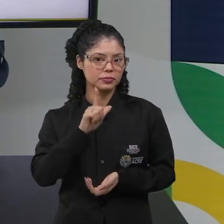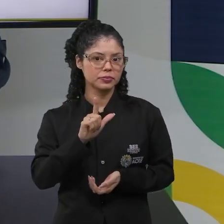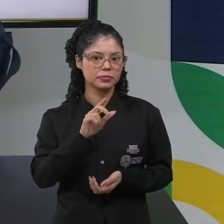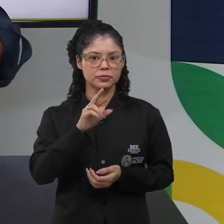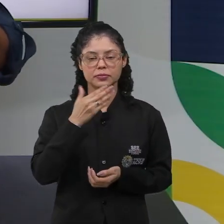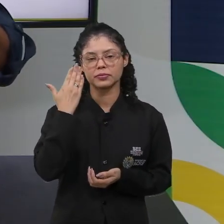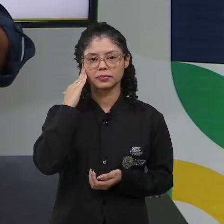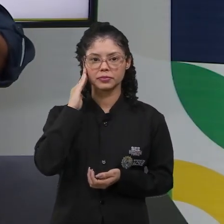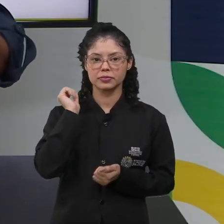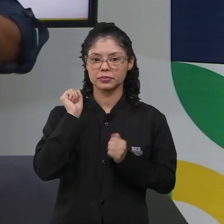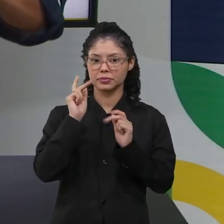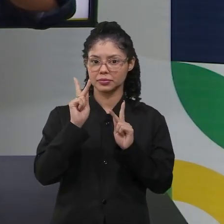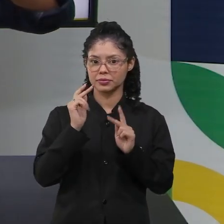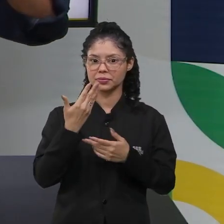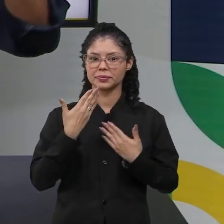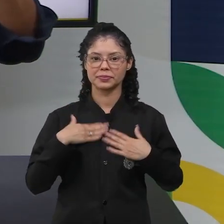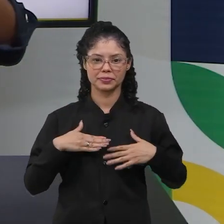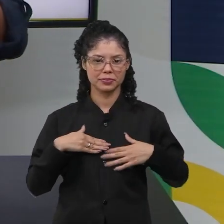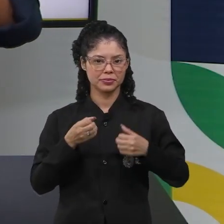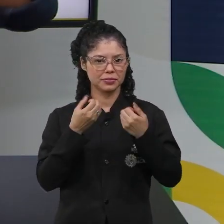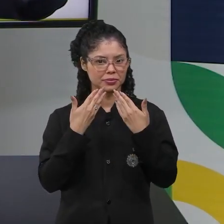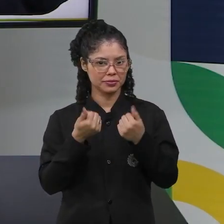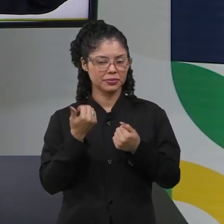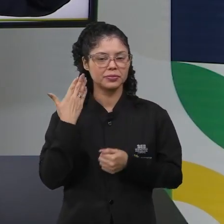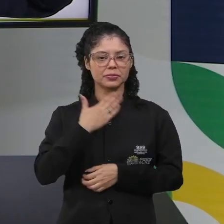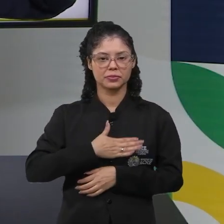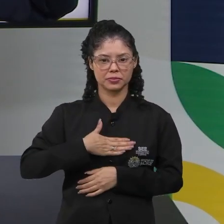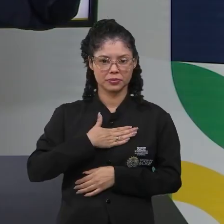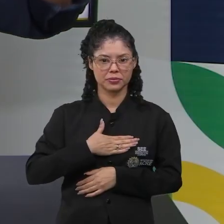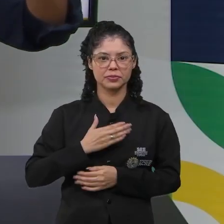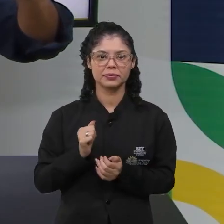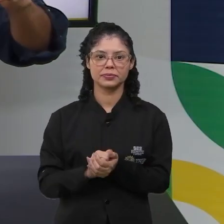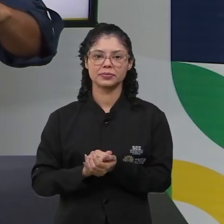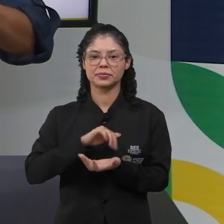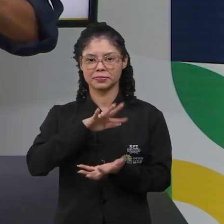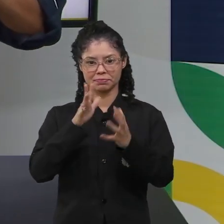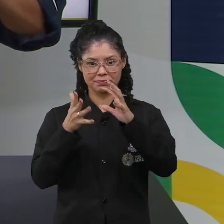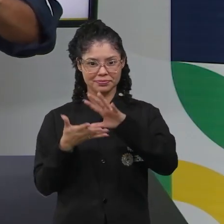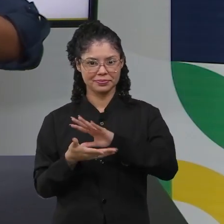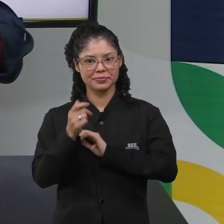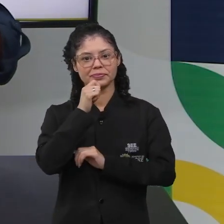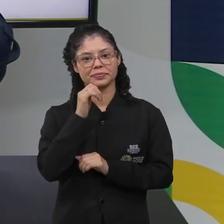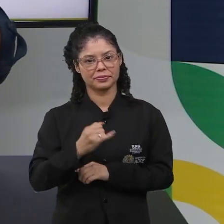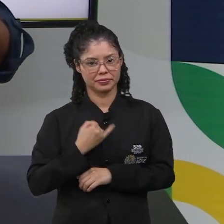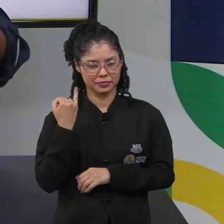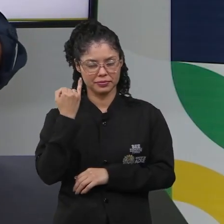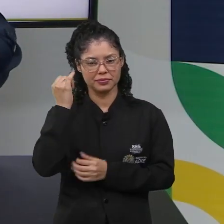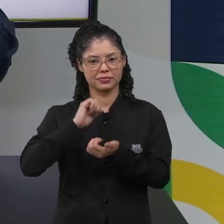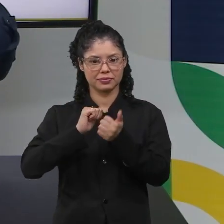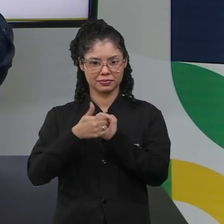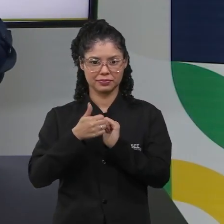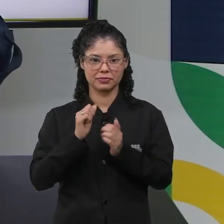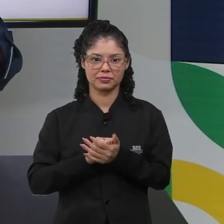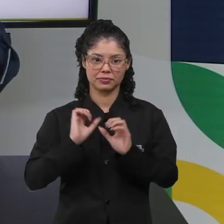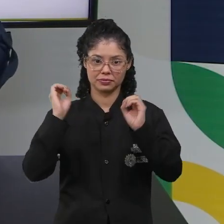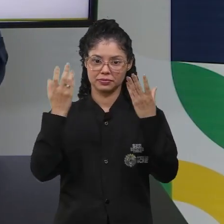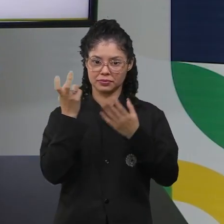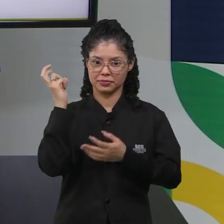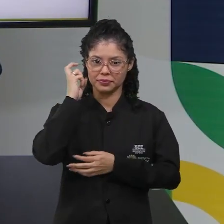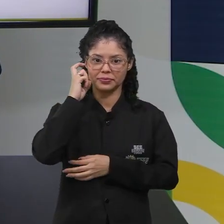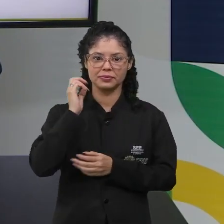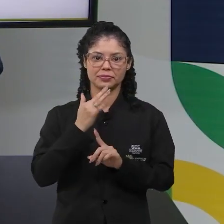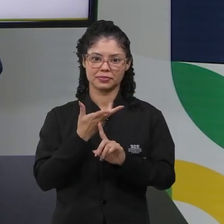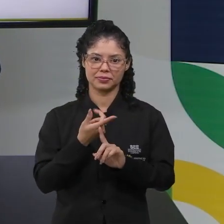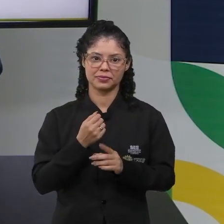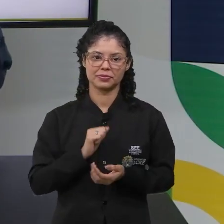compreender. Tranquilo? Gostaram e entenderam um pouco mais desse universo esportivo, festivo, cultural e